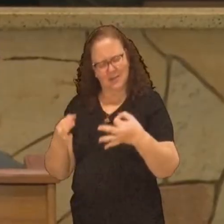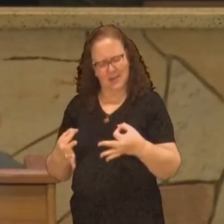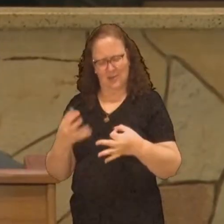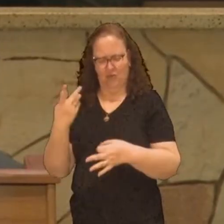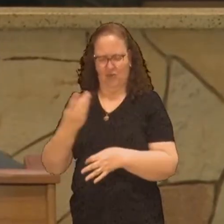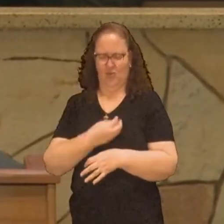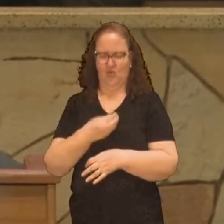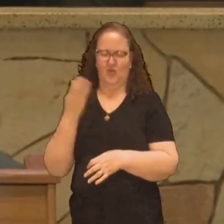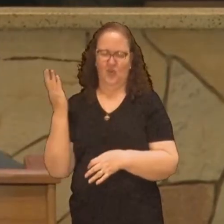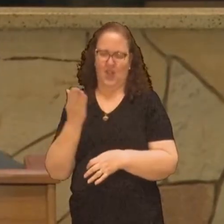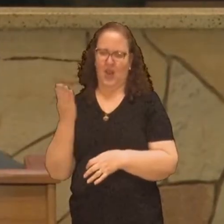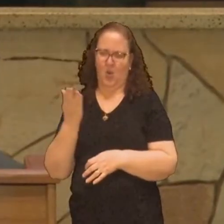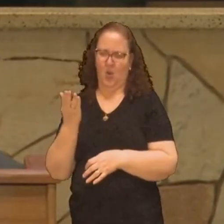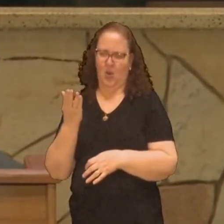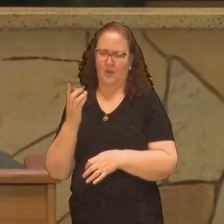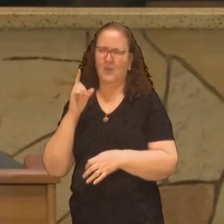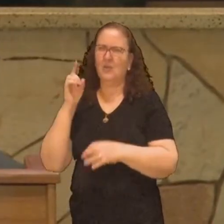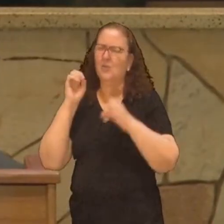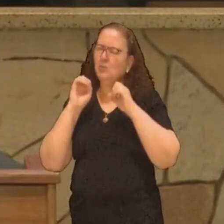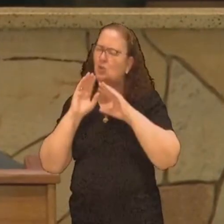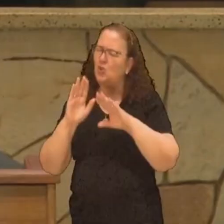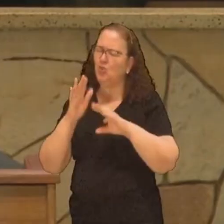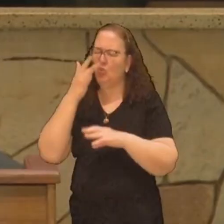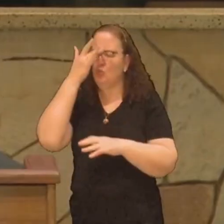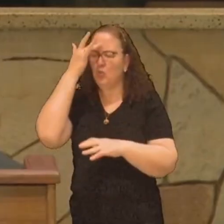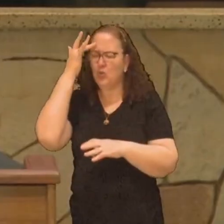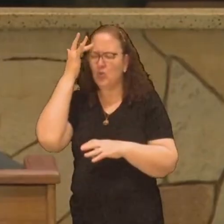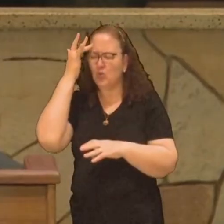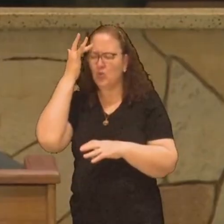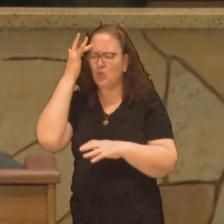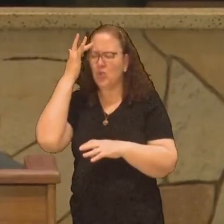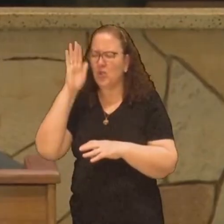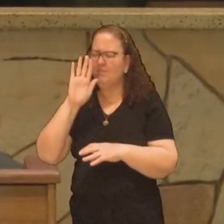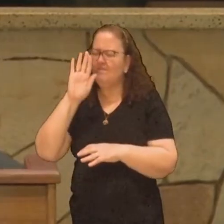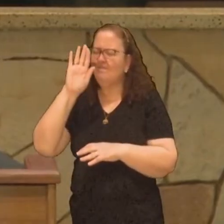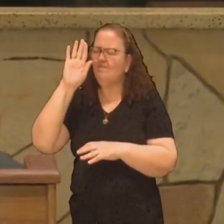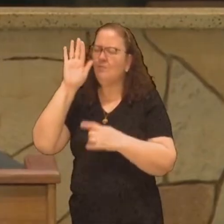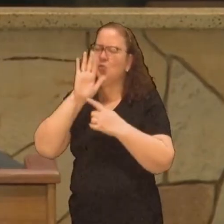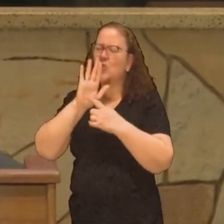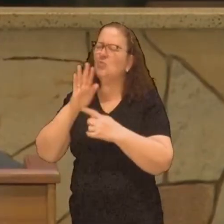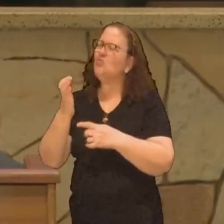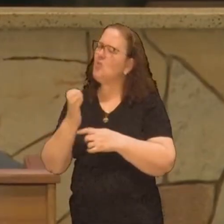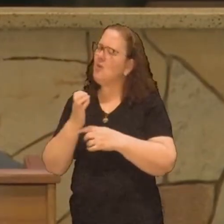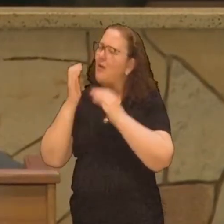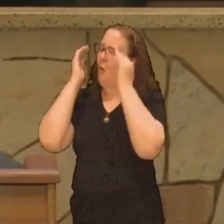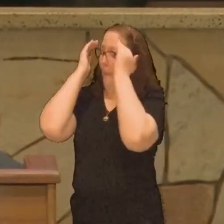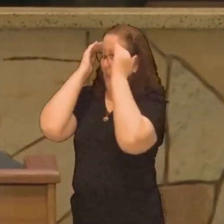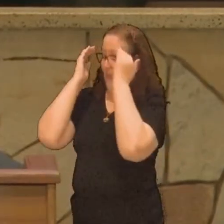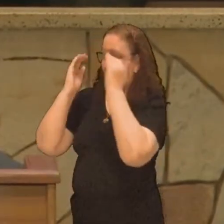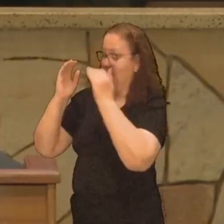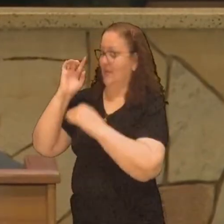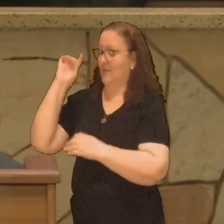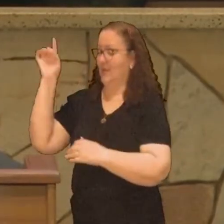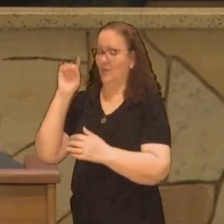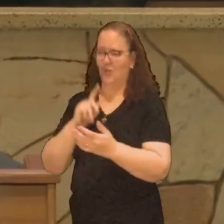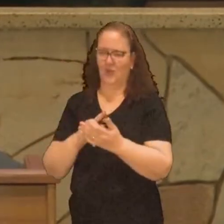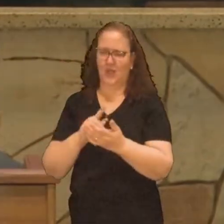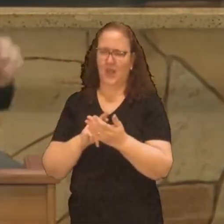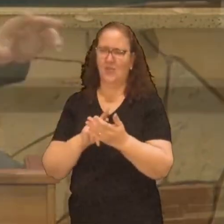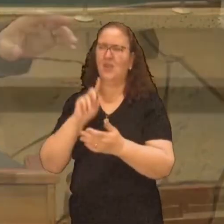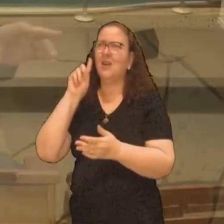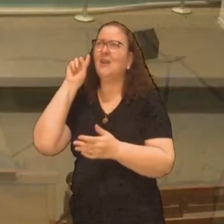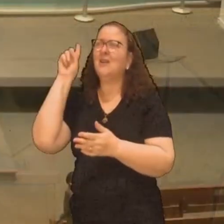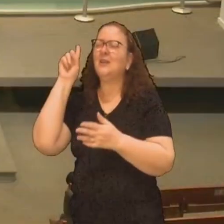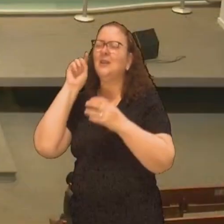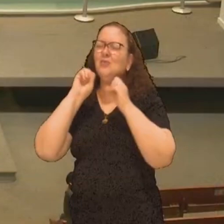meio. Há pessoas tomando decisão nessa noite, a igreja está orando para que o Senhor complete essa obra. Há